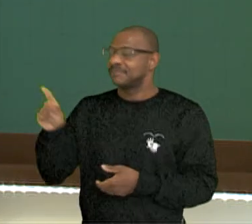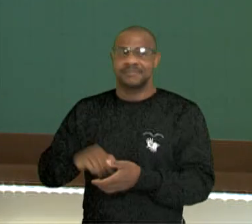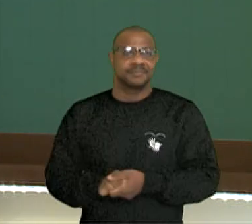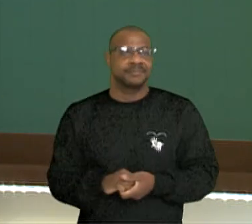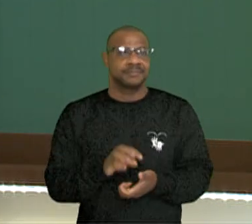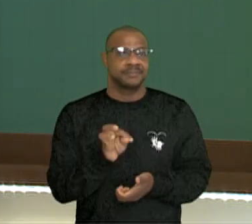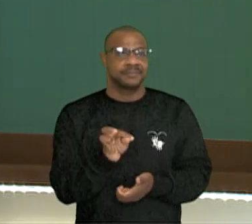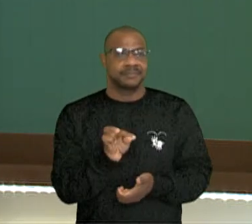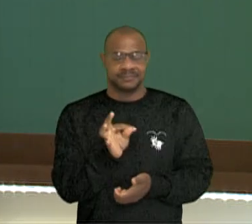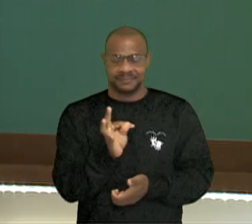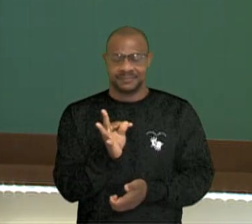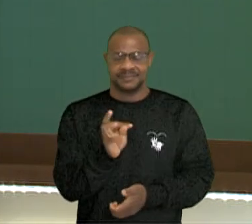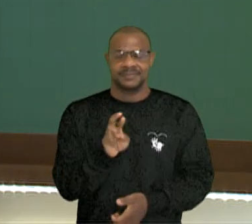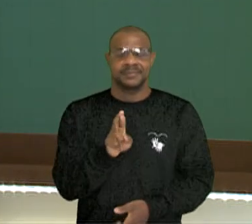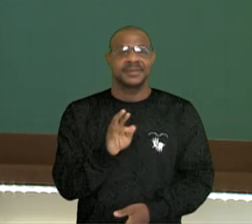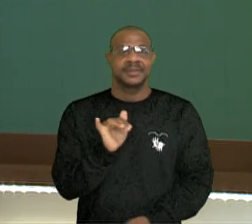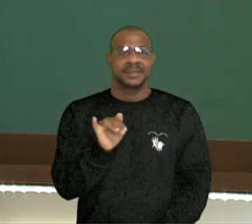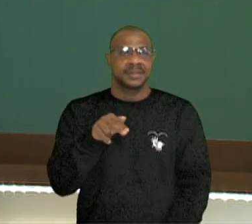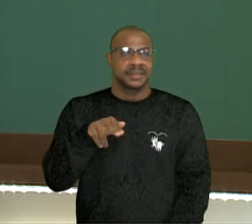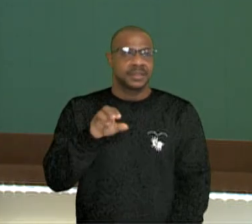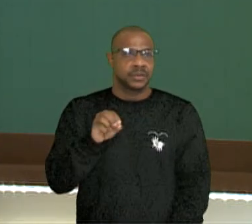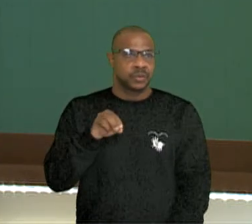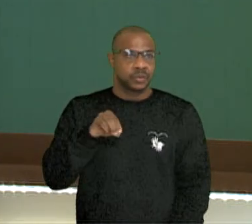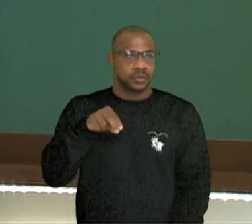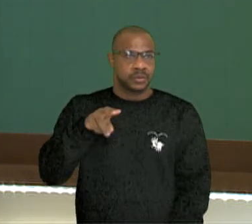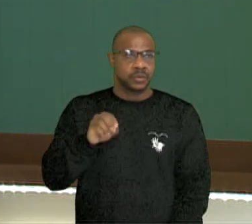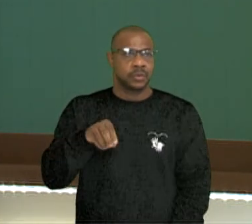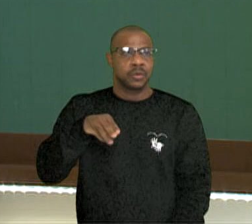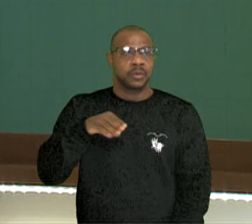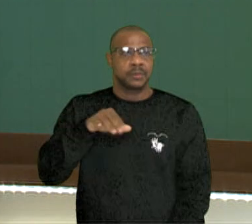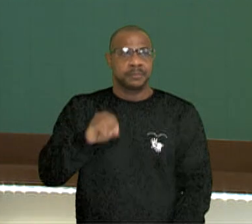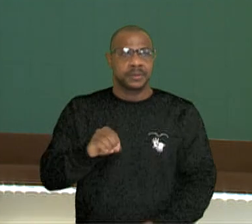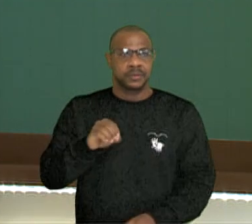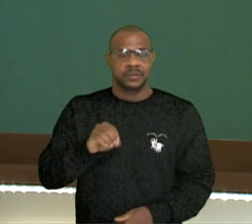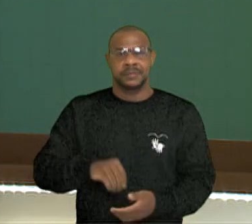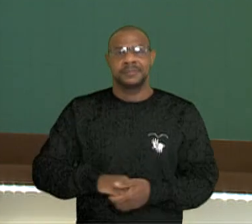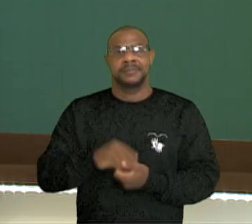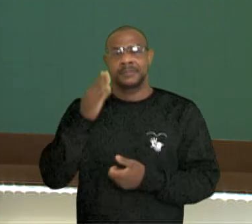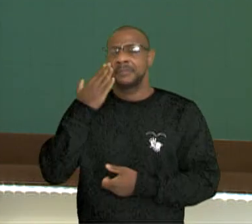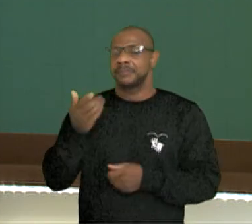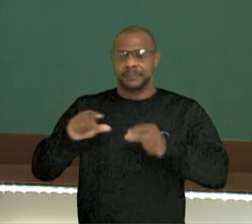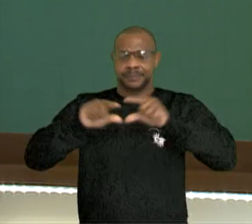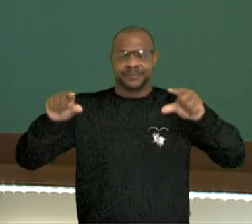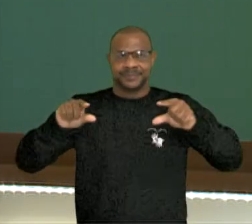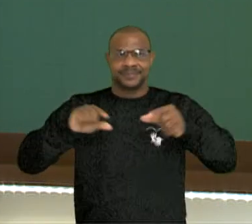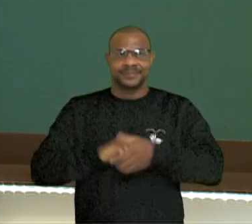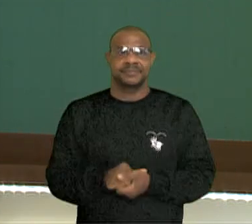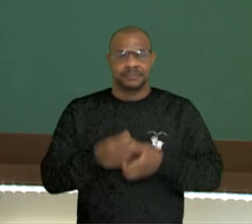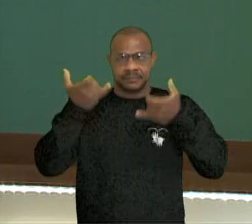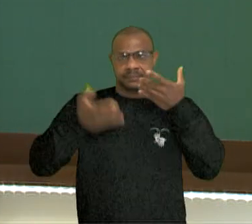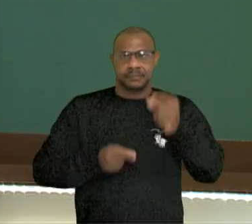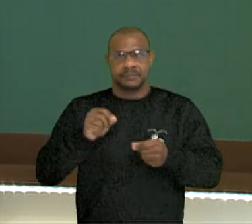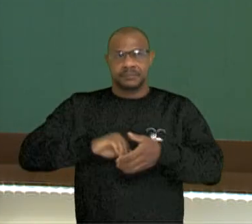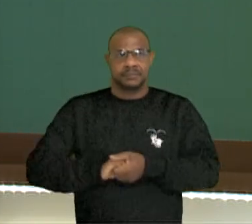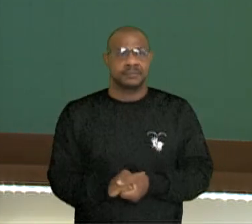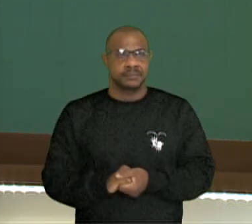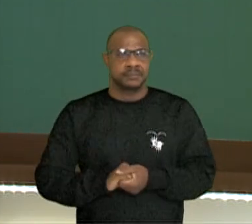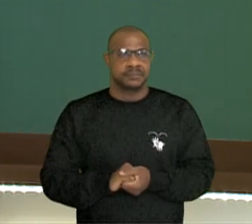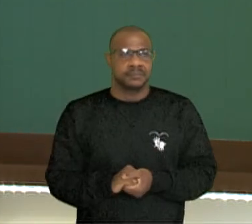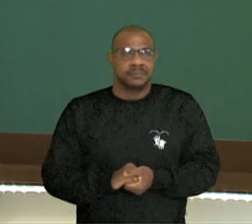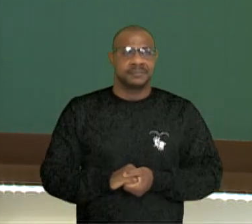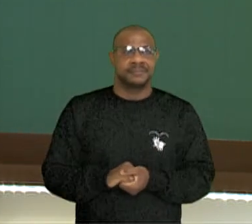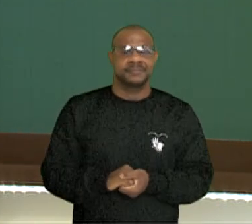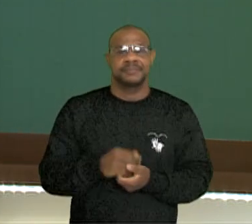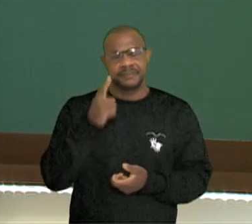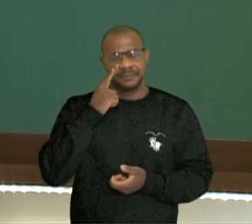Então, lembrando que fatorar é transformar em um produto, transformar numa continha de vezes. Então, eu vou pegar um trinômio. Eu estou